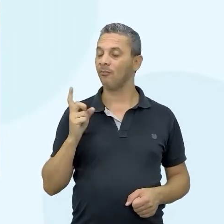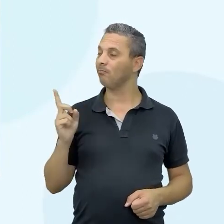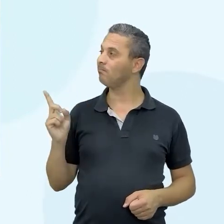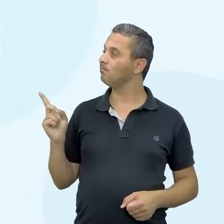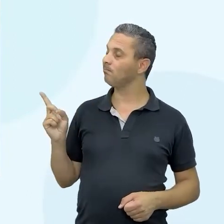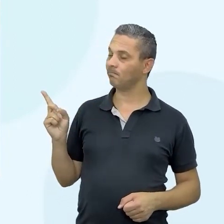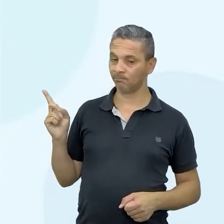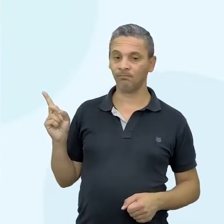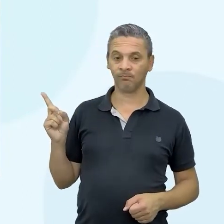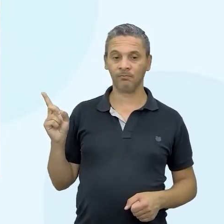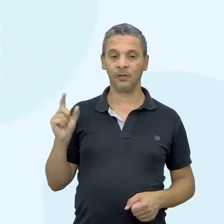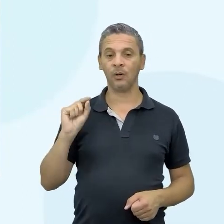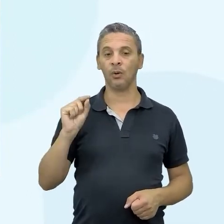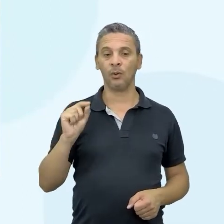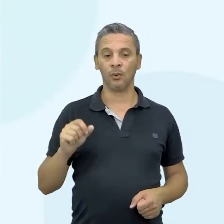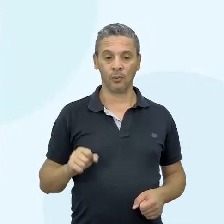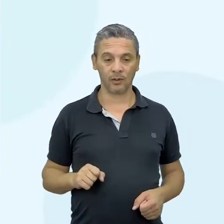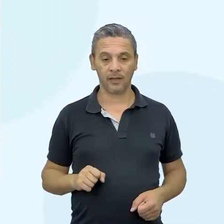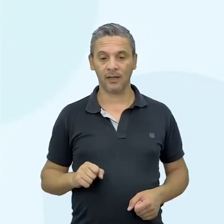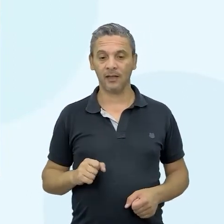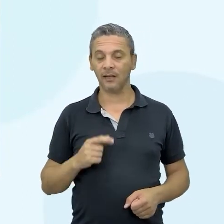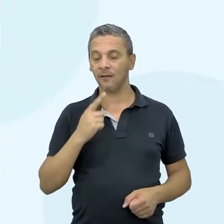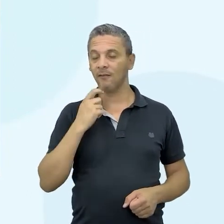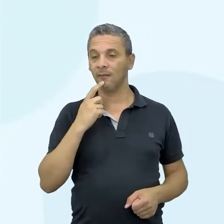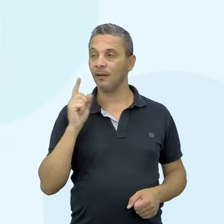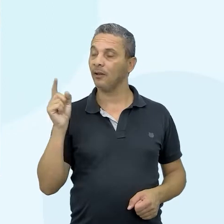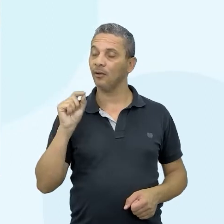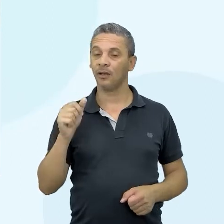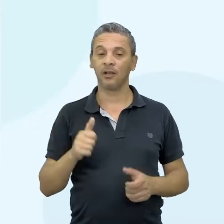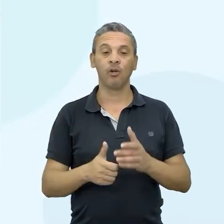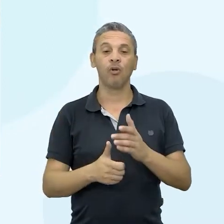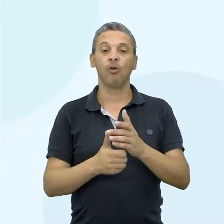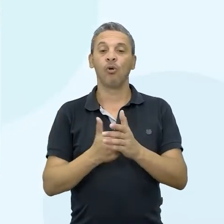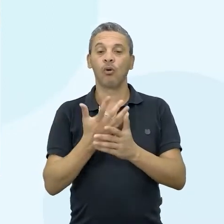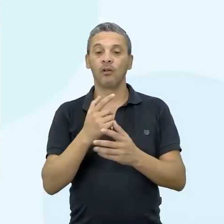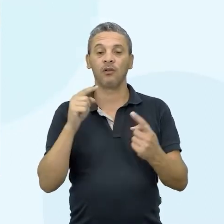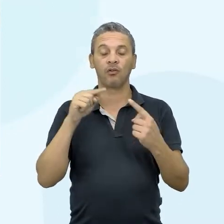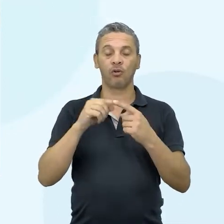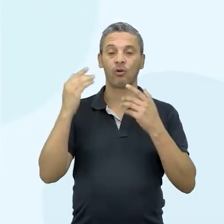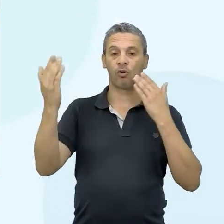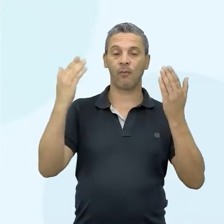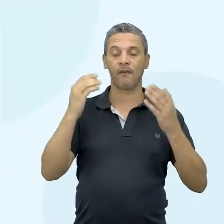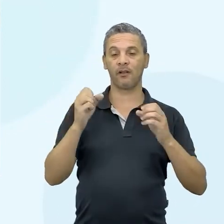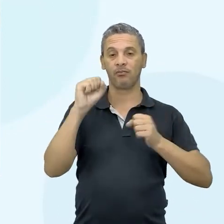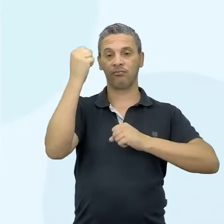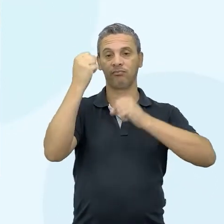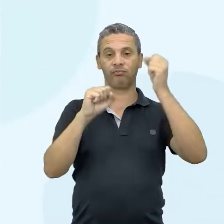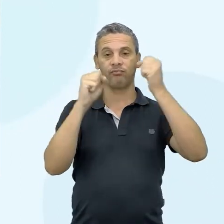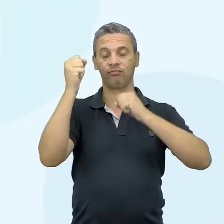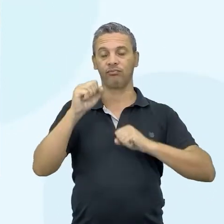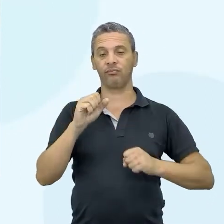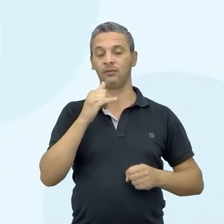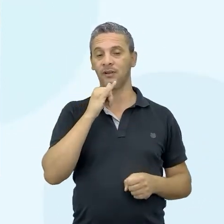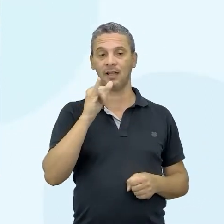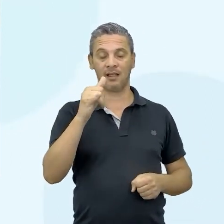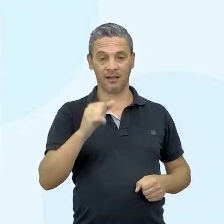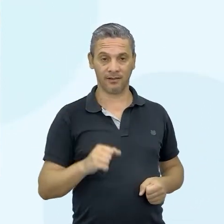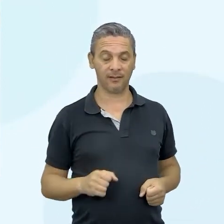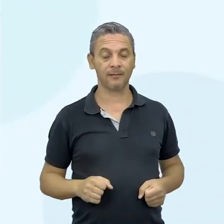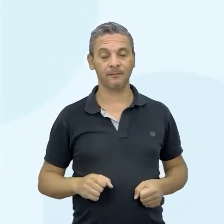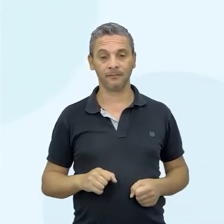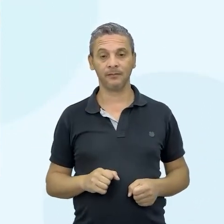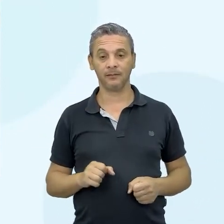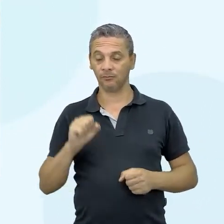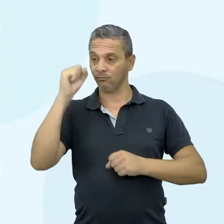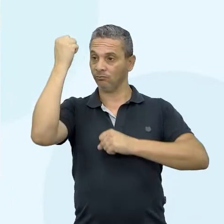a quantidade da matriz relacionada às hidrelétricas. Então, repare que aqui no Brasil, ó, as hidrelétricas